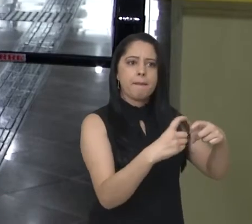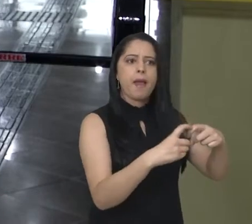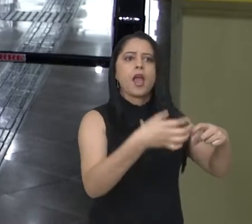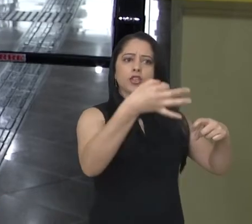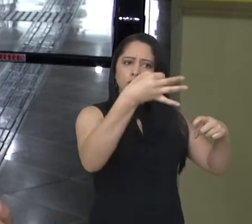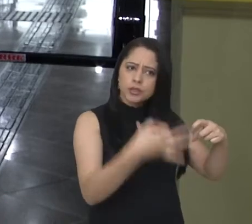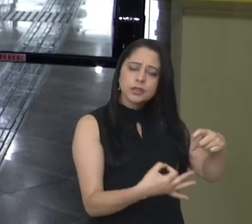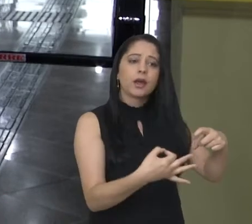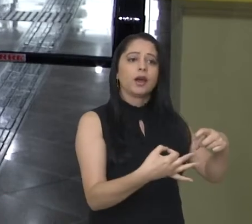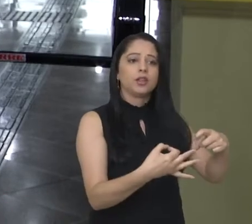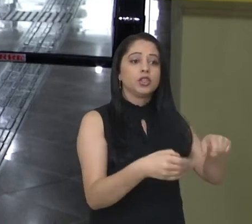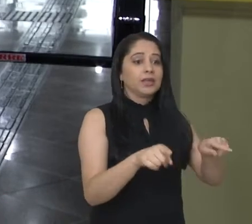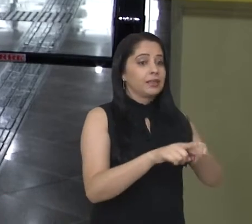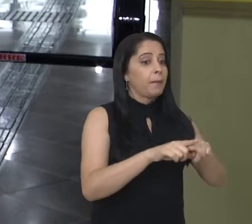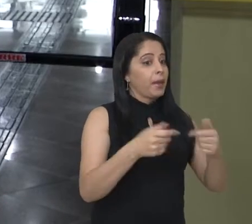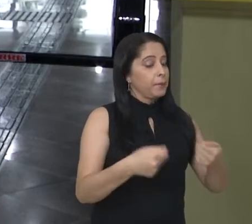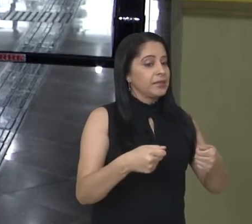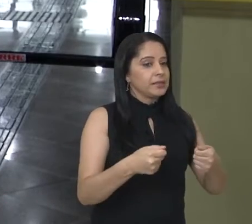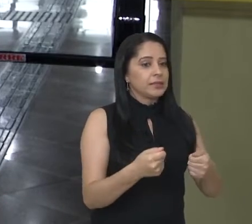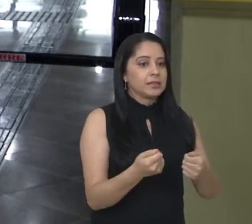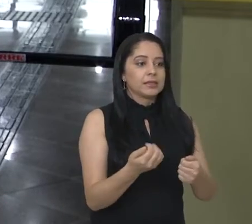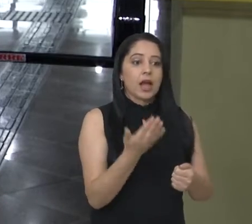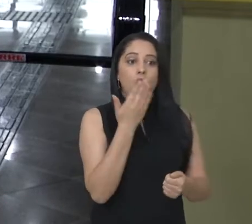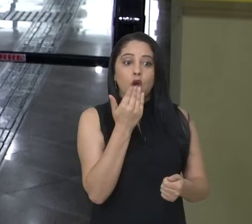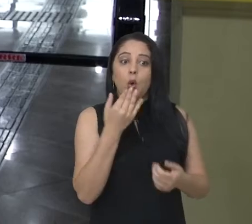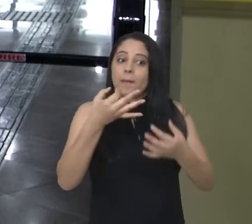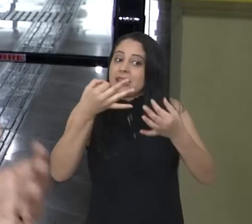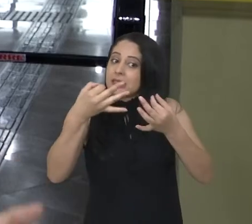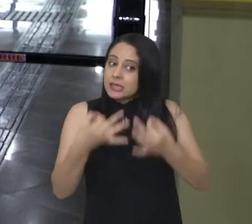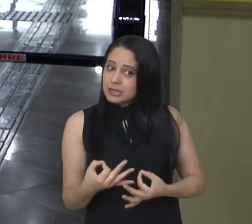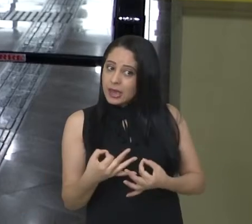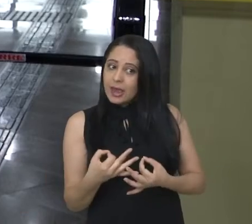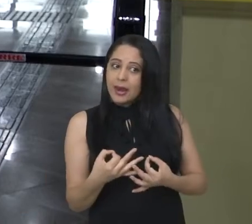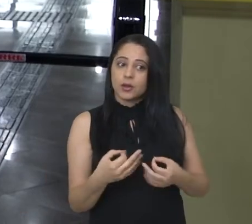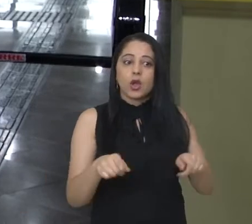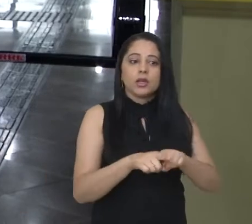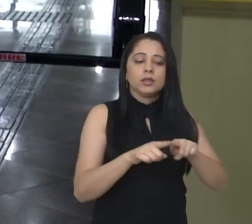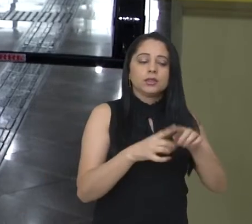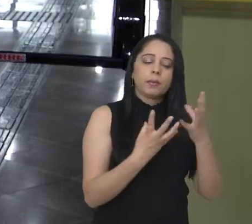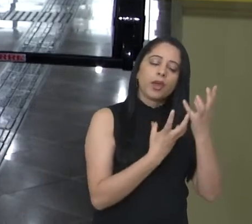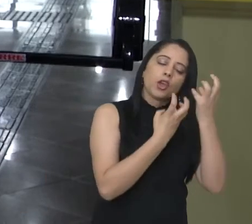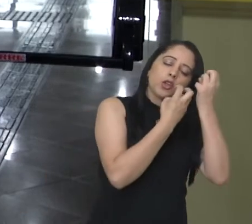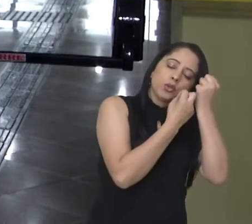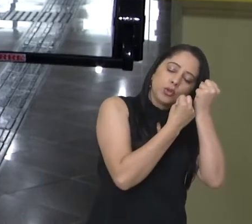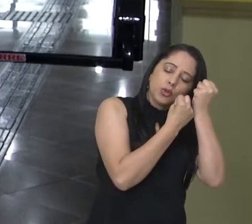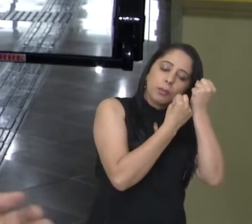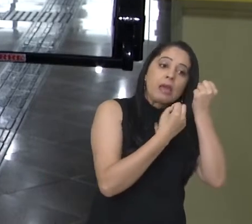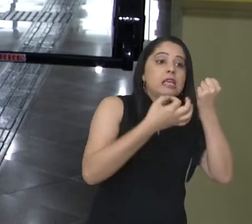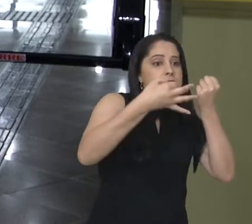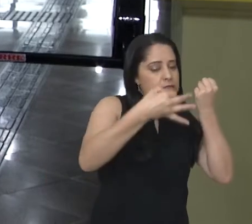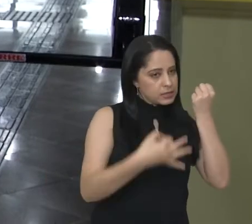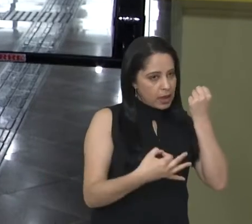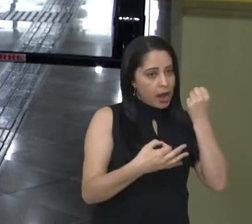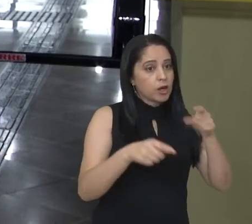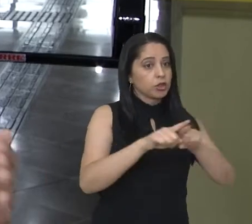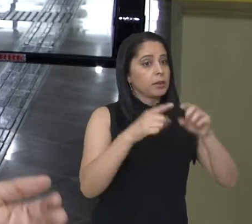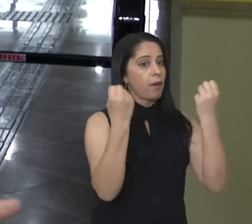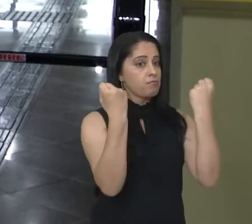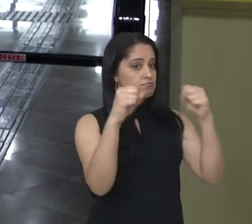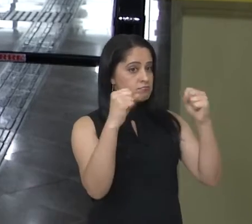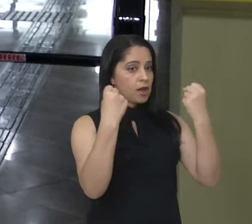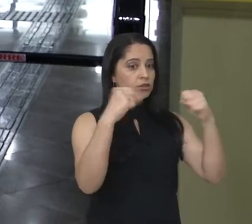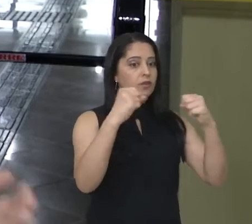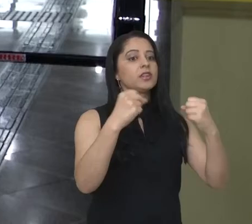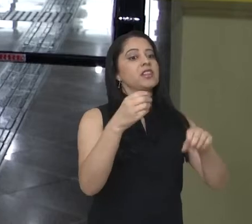check-ups, tomar cuidado com o que a gente come, quantas horas por dia nós dormimos, se estamos